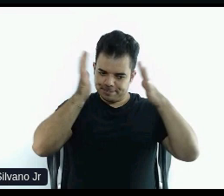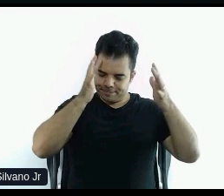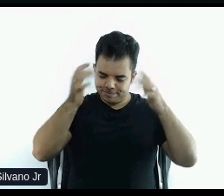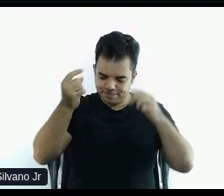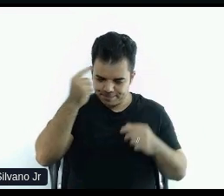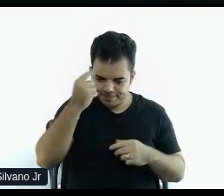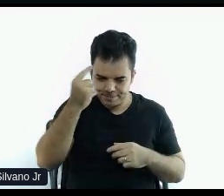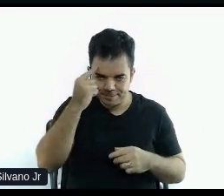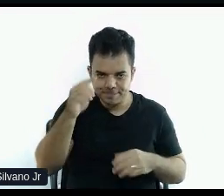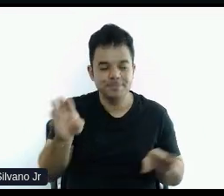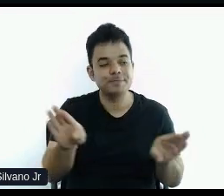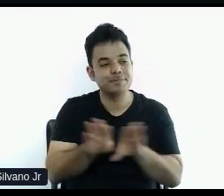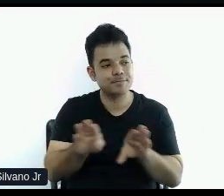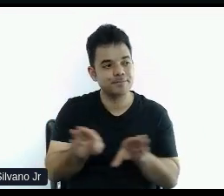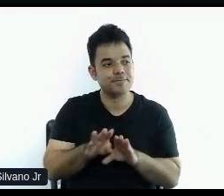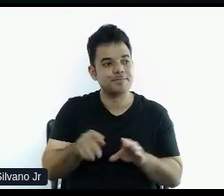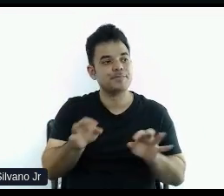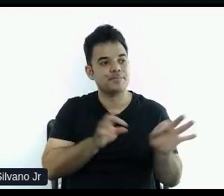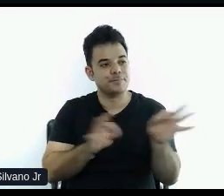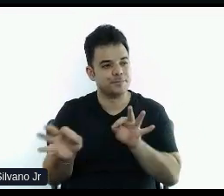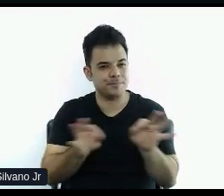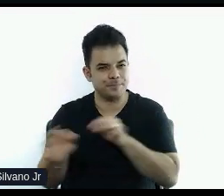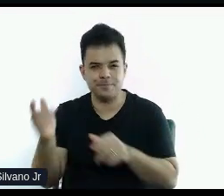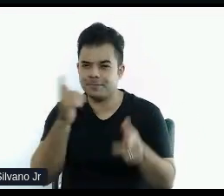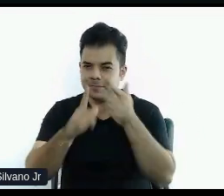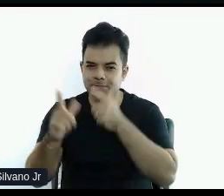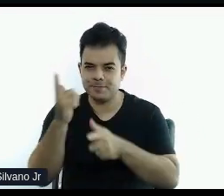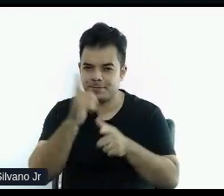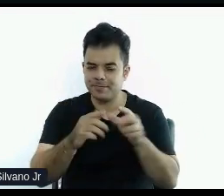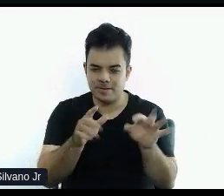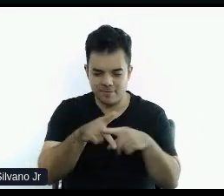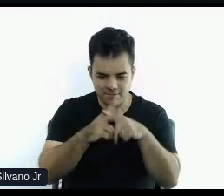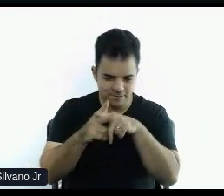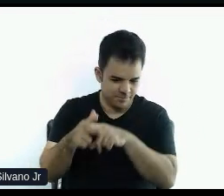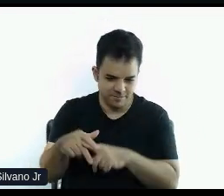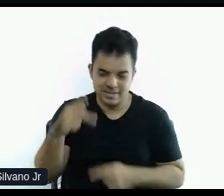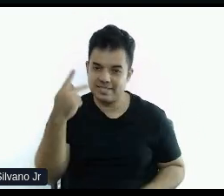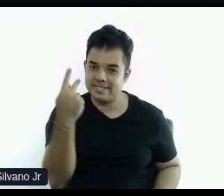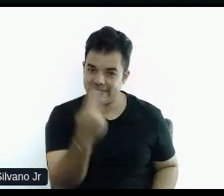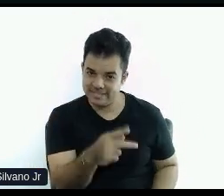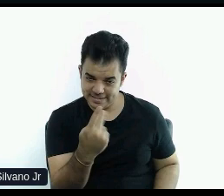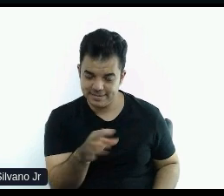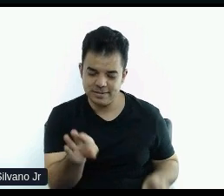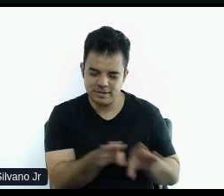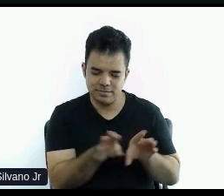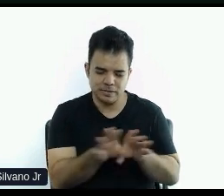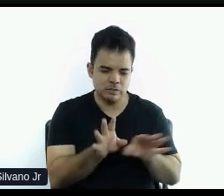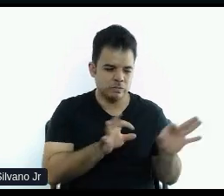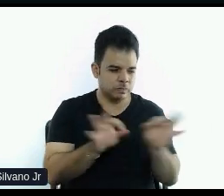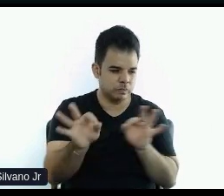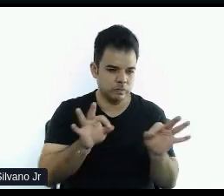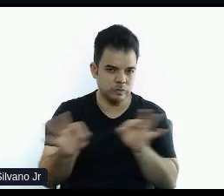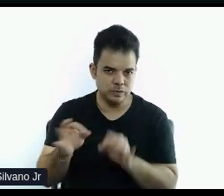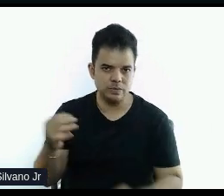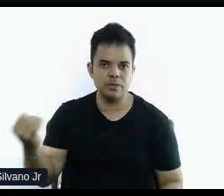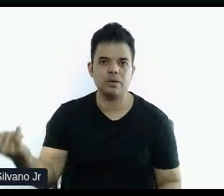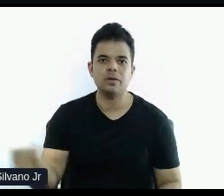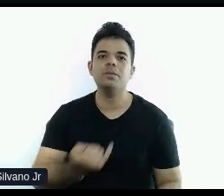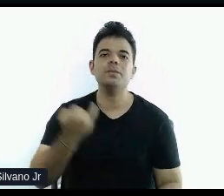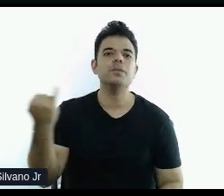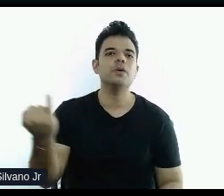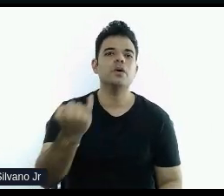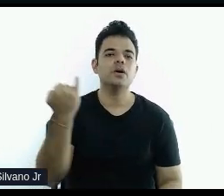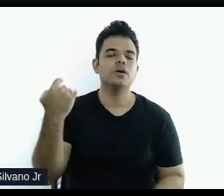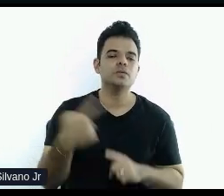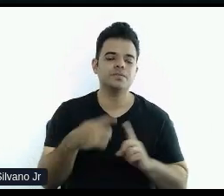também a execução dele e todo o planejamento foi muito importante, porque impactou ainda mais a